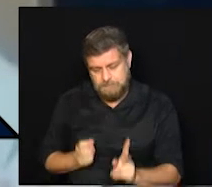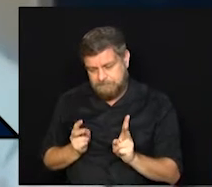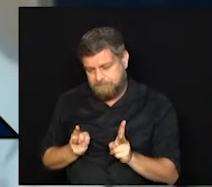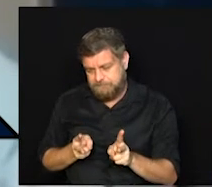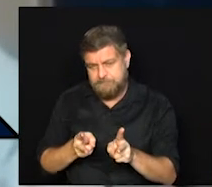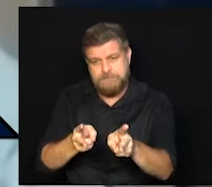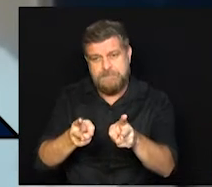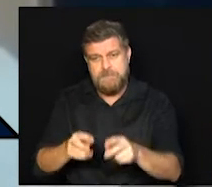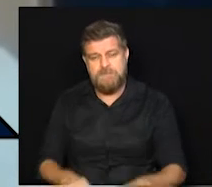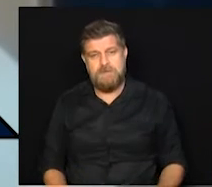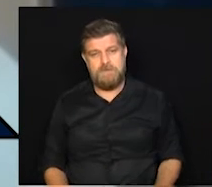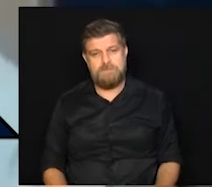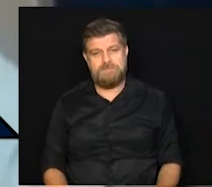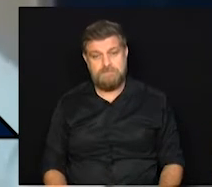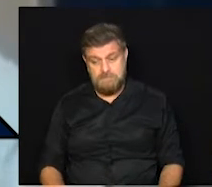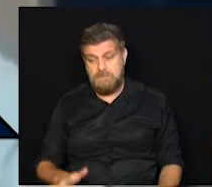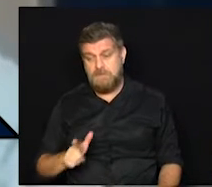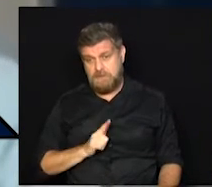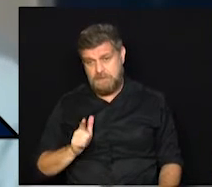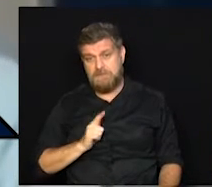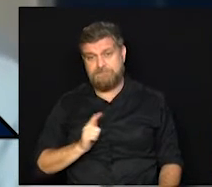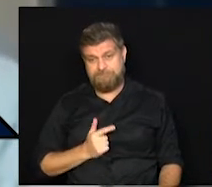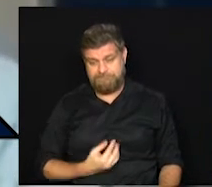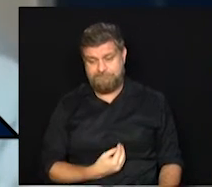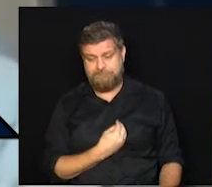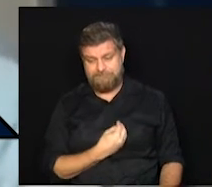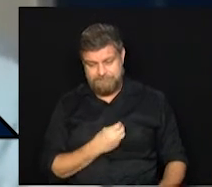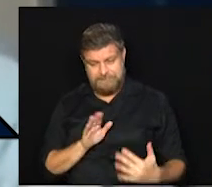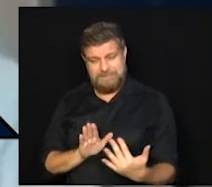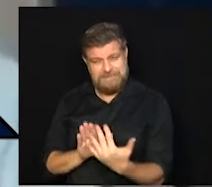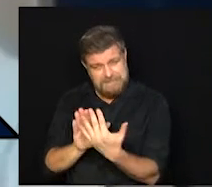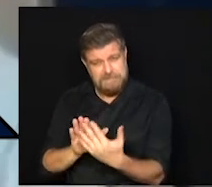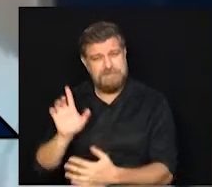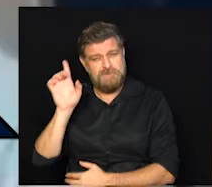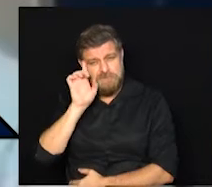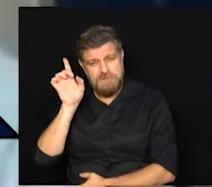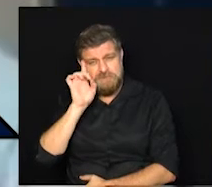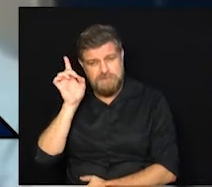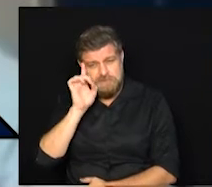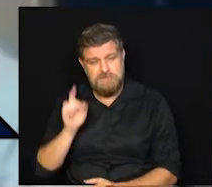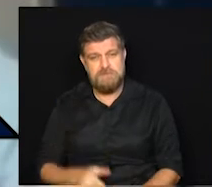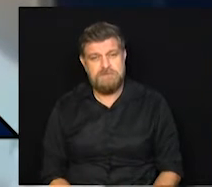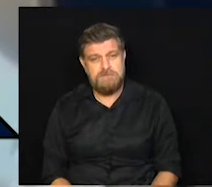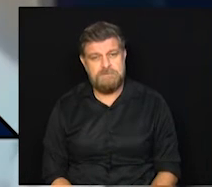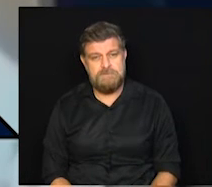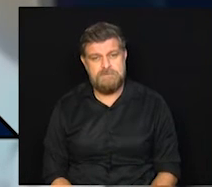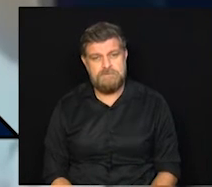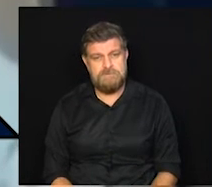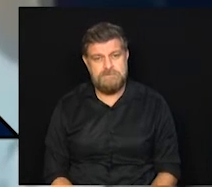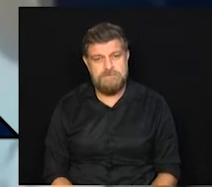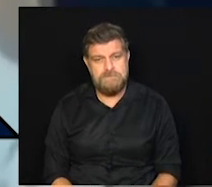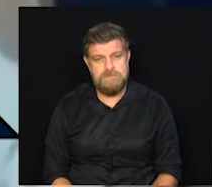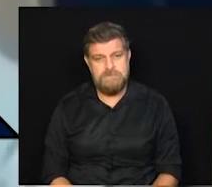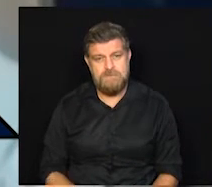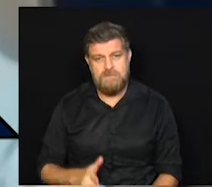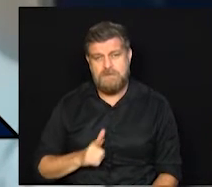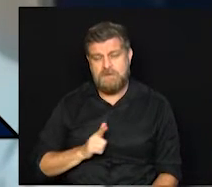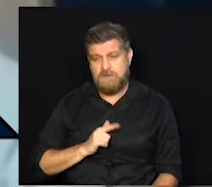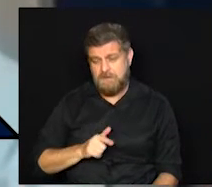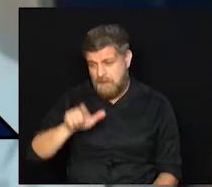constantemente, vivenciam essas questões no seu dia a dia e têm sido